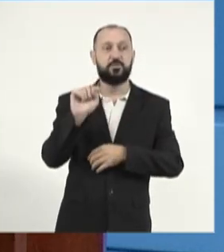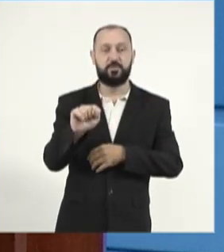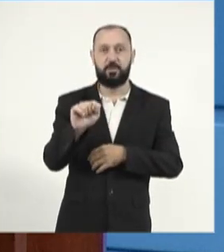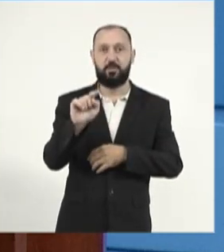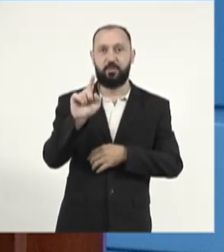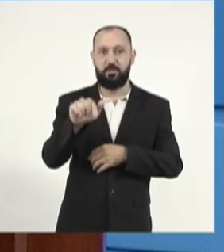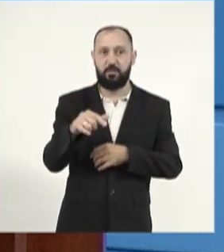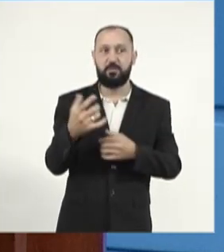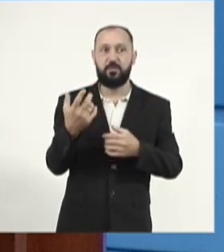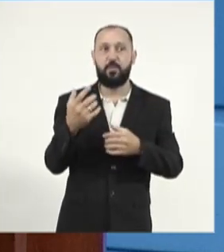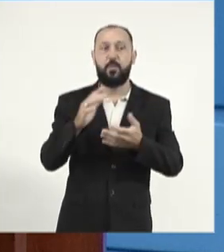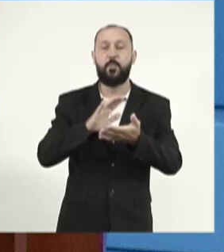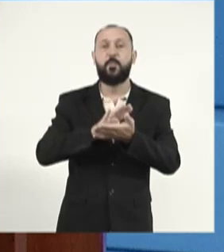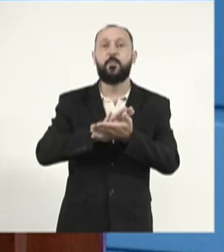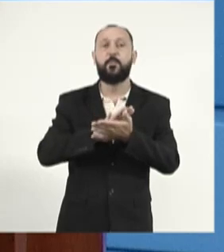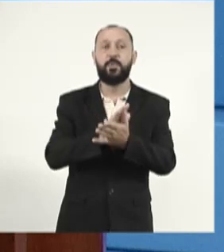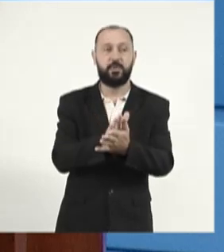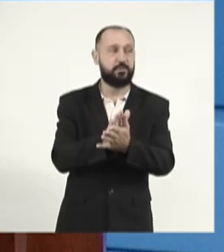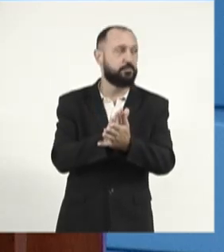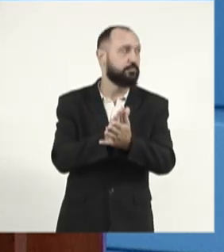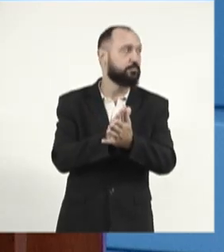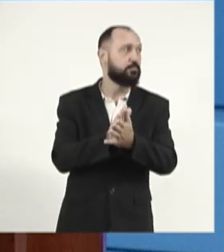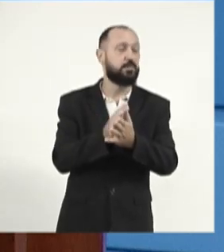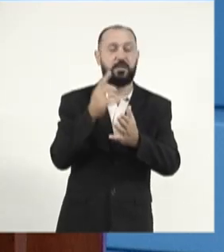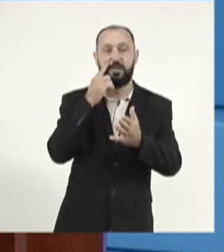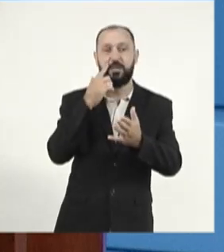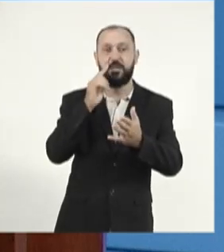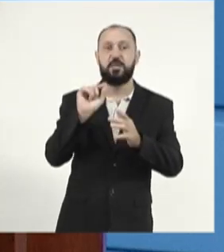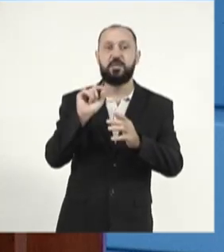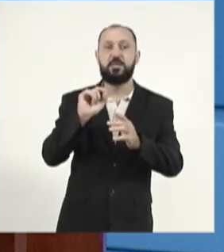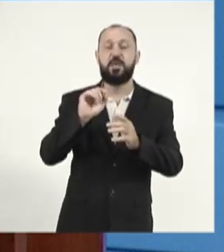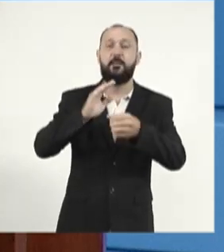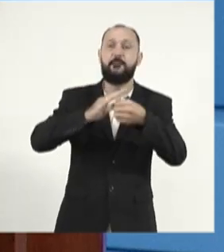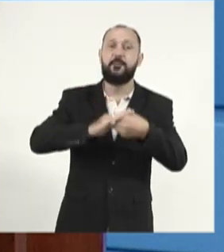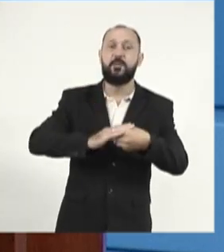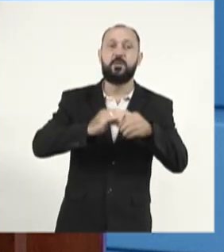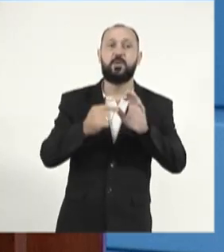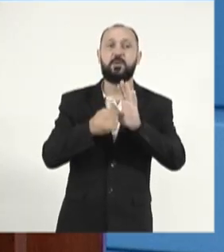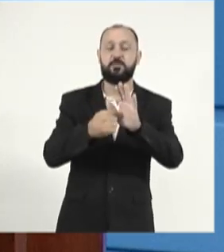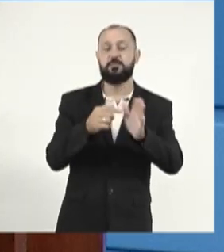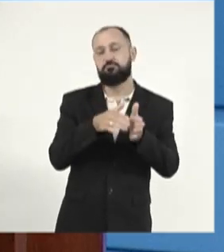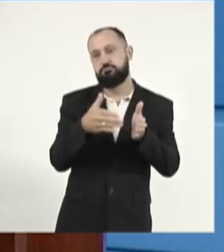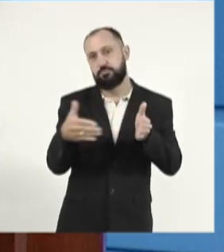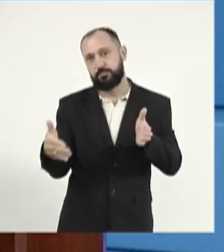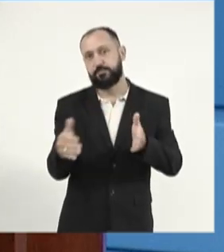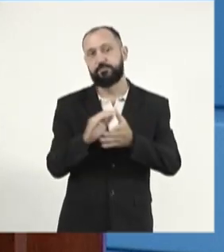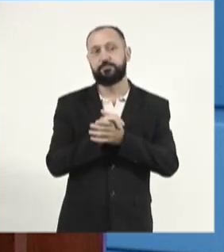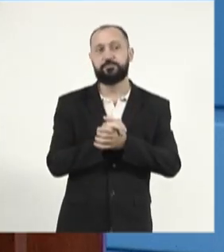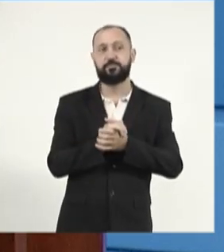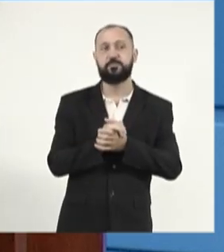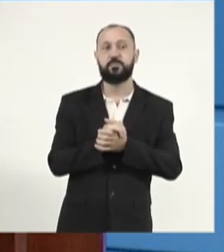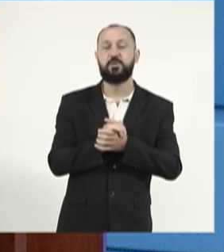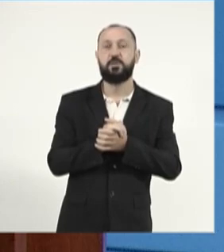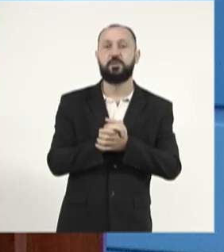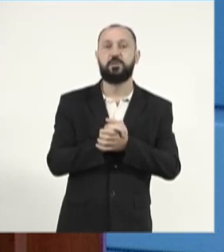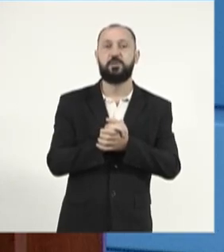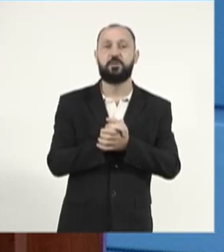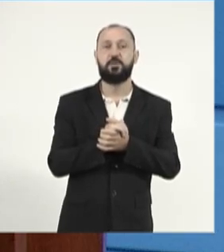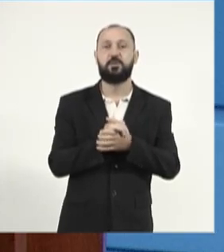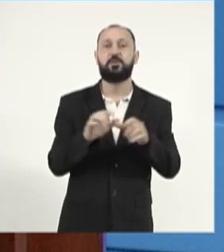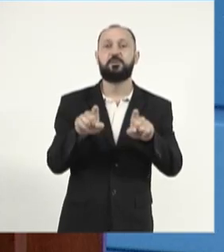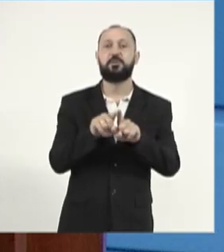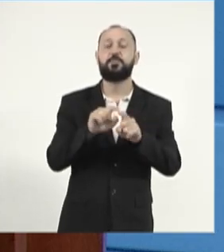é justamente o preconceito e a transfobia apresentada nesse processo. E também